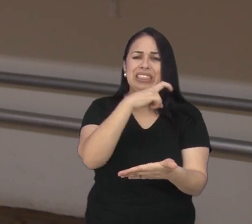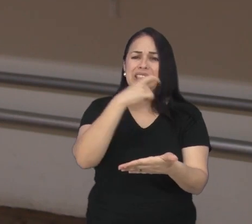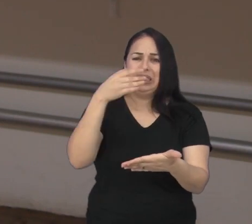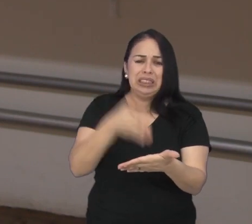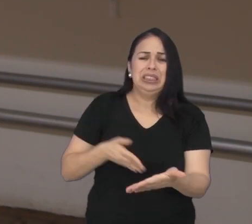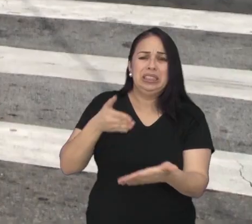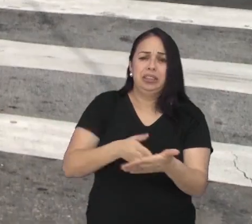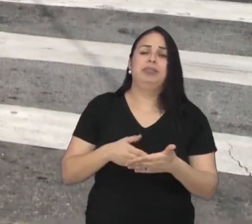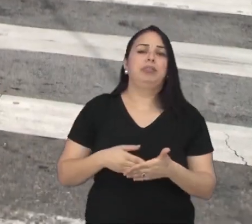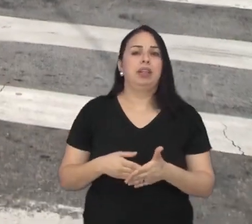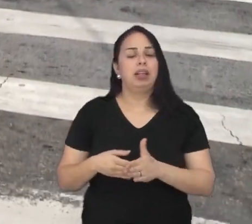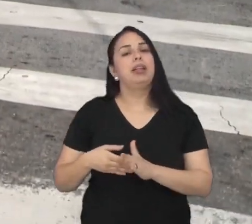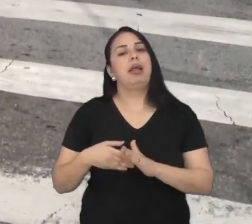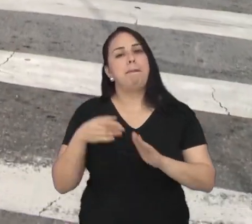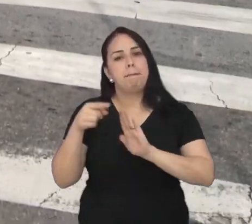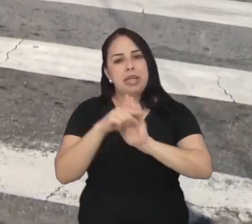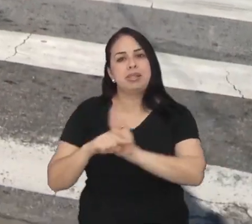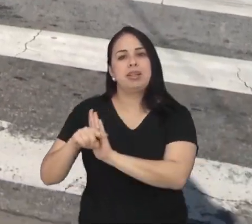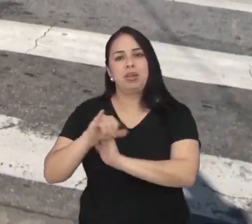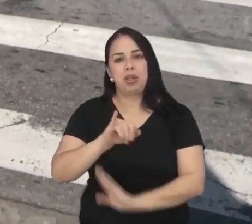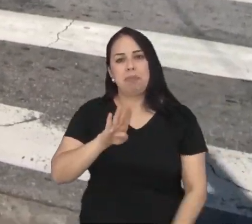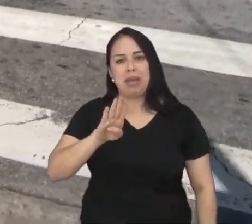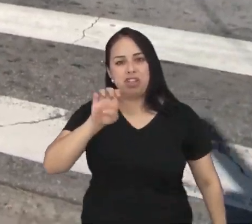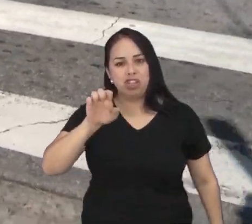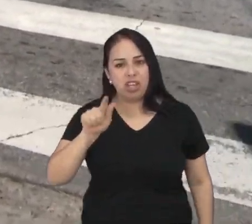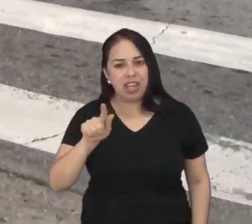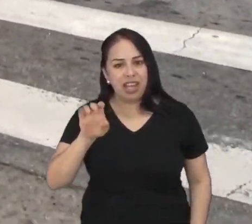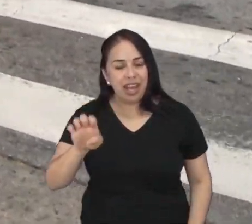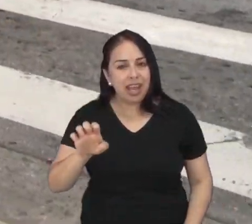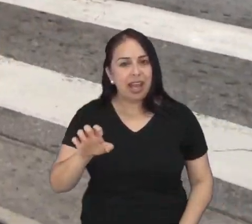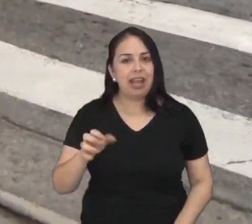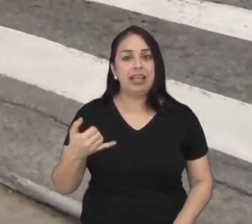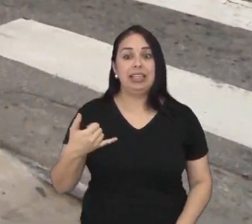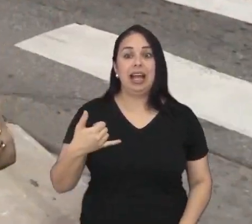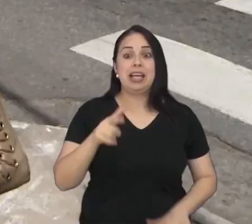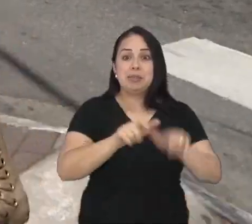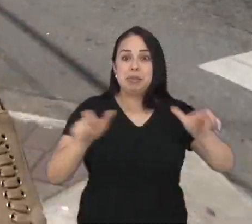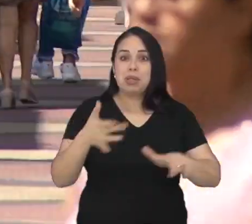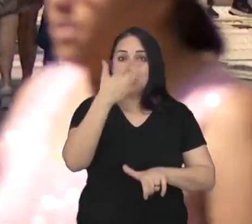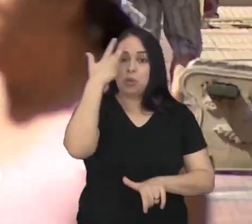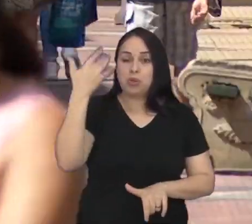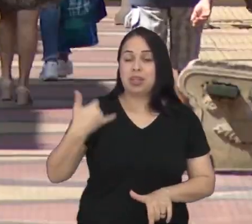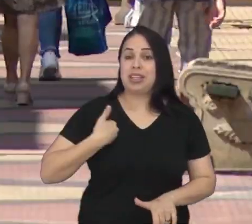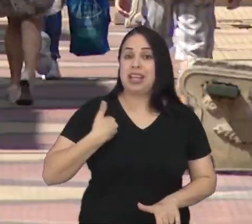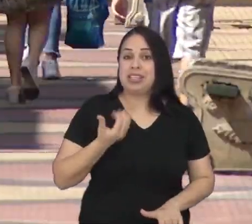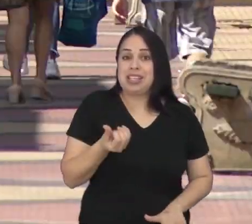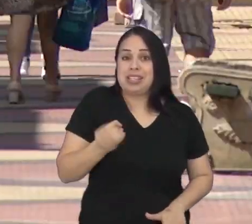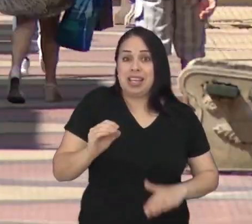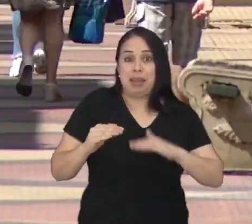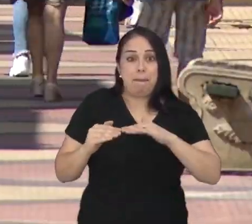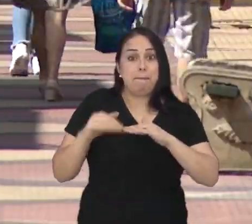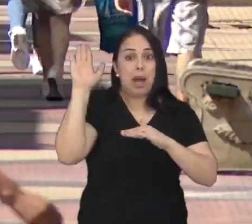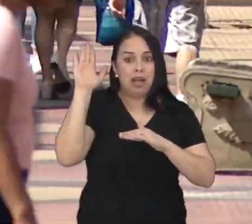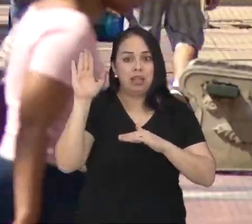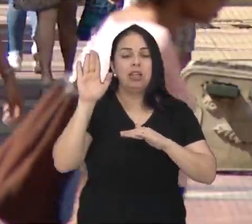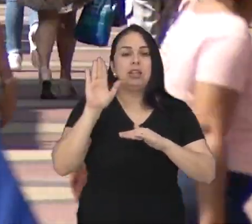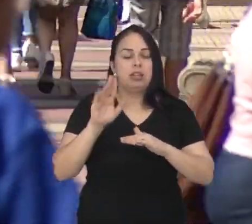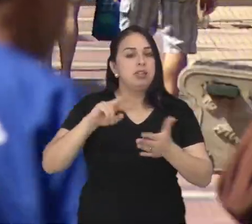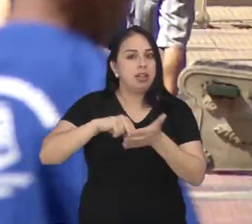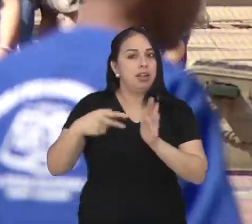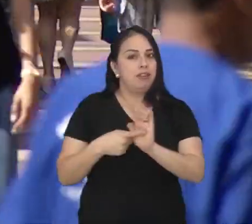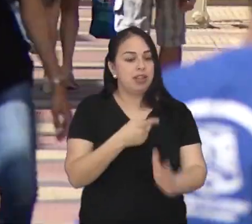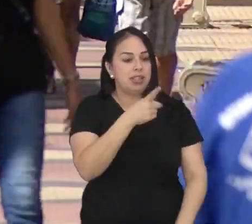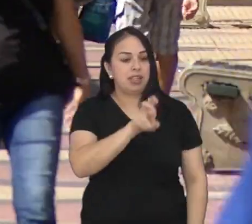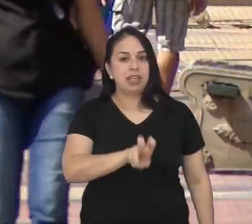têm a dificuldade. Dados do IBGE mostram que o total de pessoas com 60 anos ou mais no Brasil já